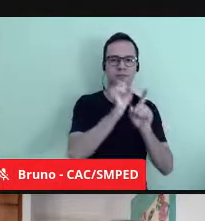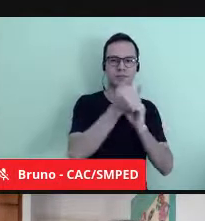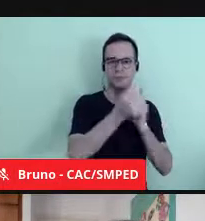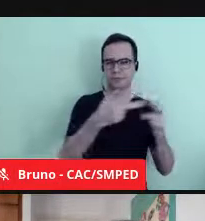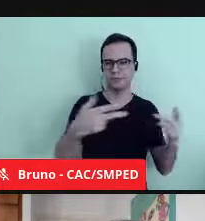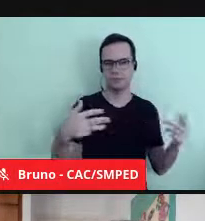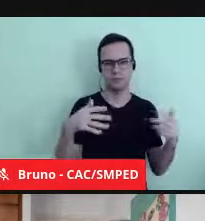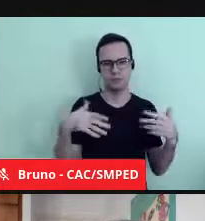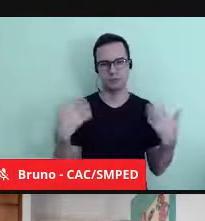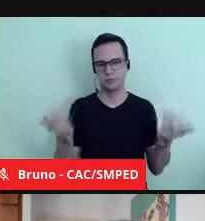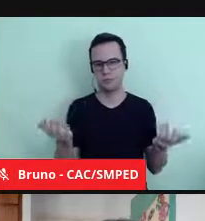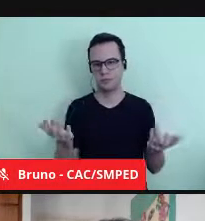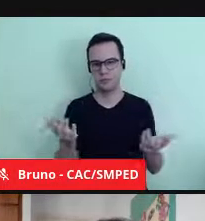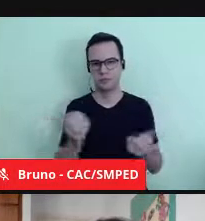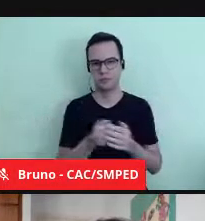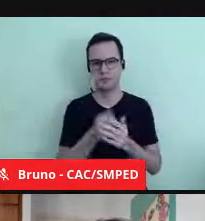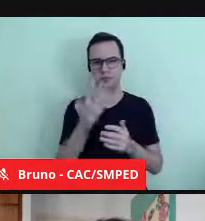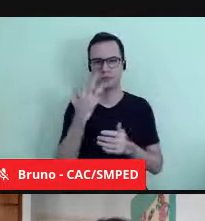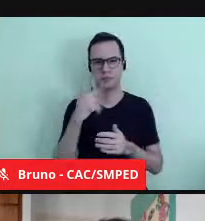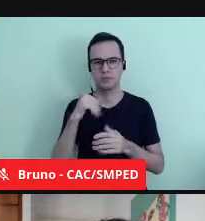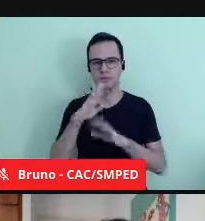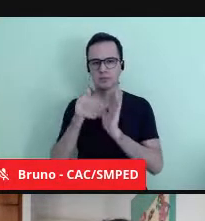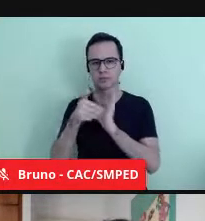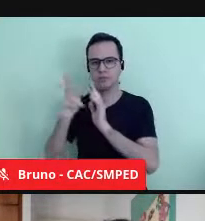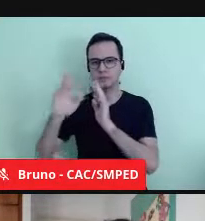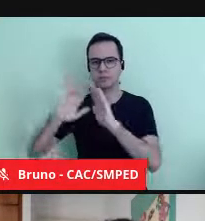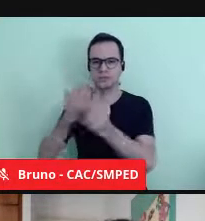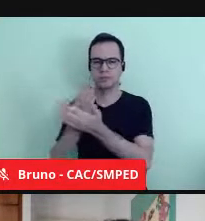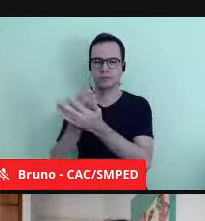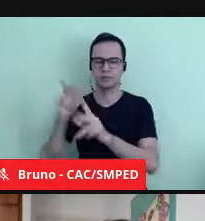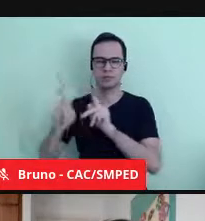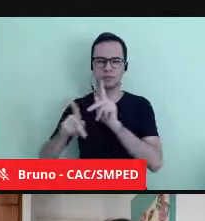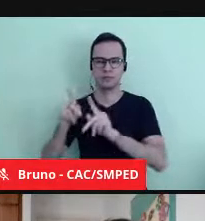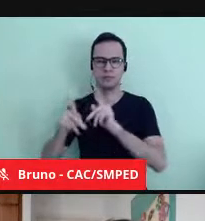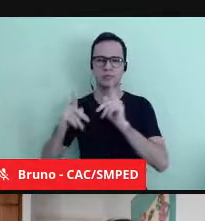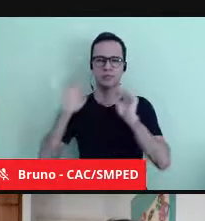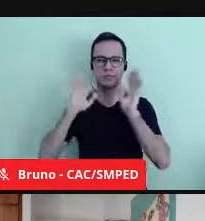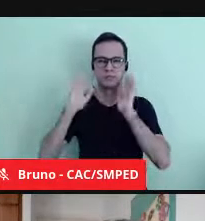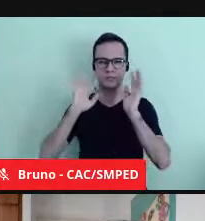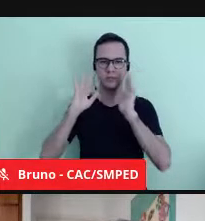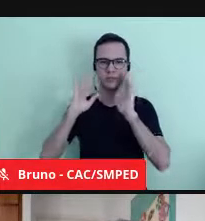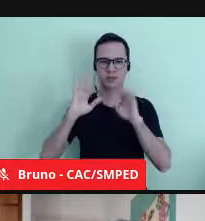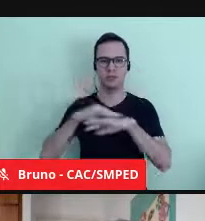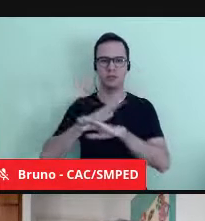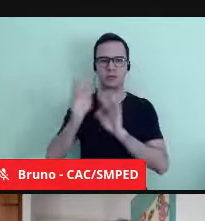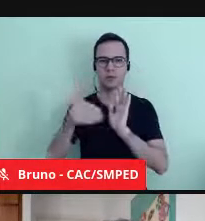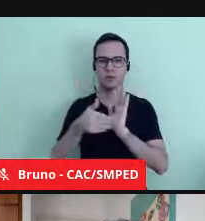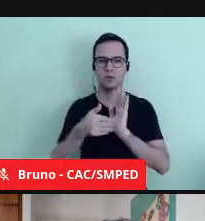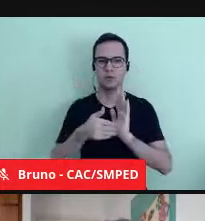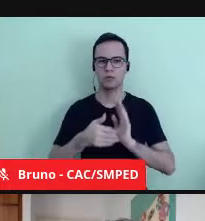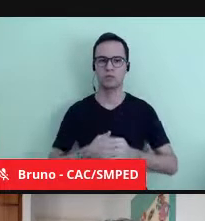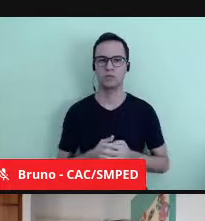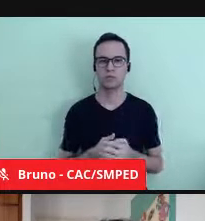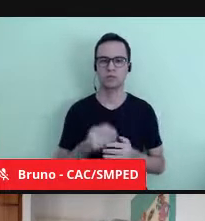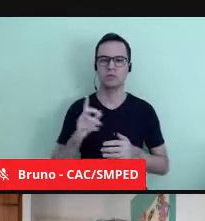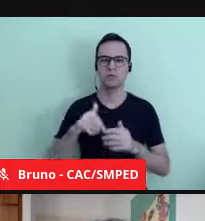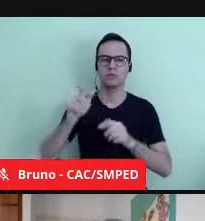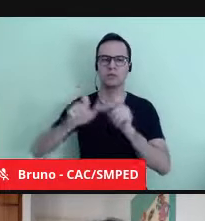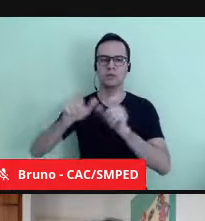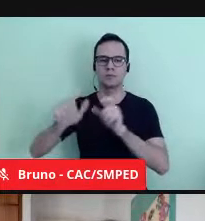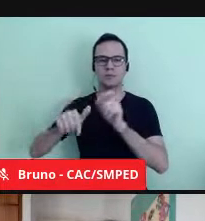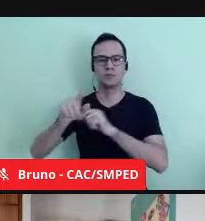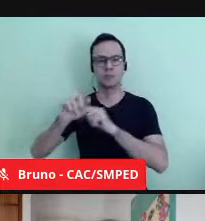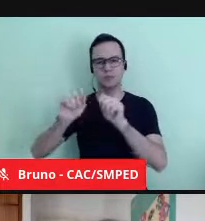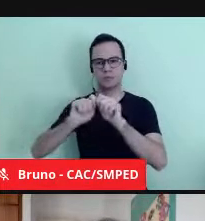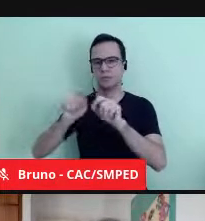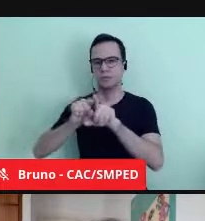ou a molecada aqui das escolas públicas, né? E pensar que todas essas pessoas, elas são produtores